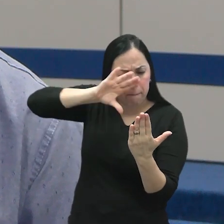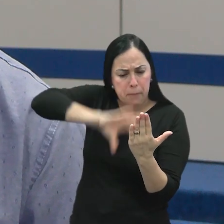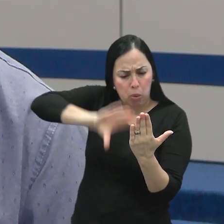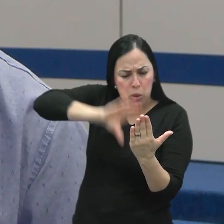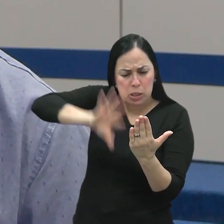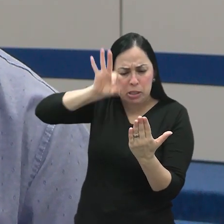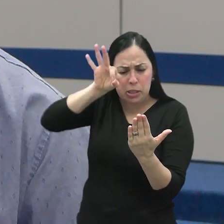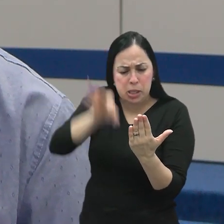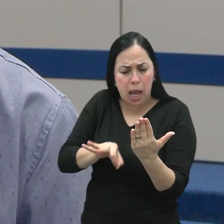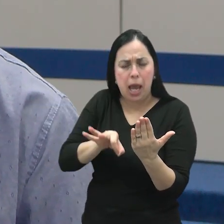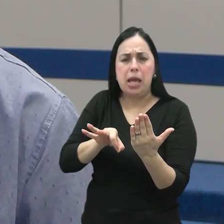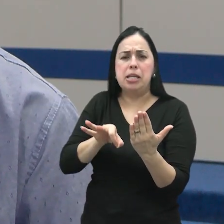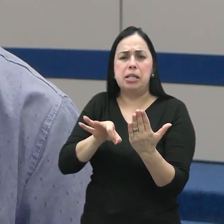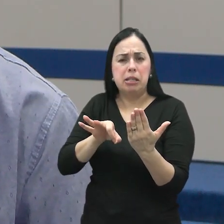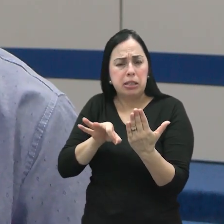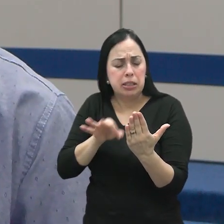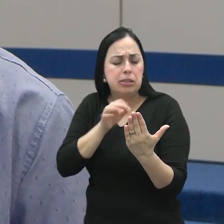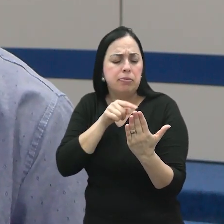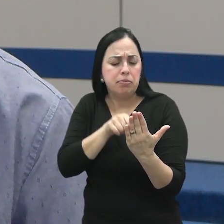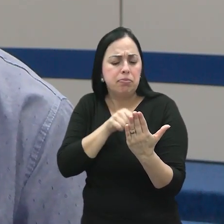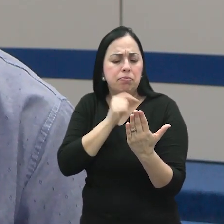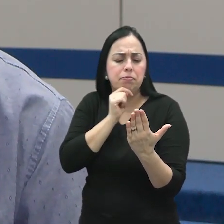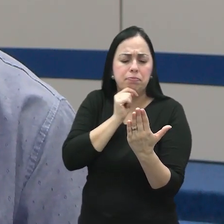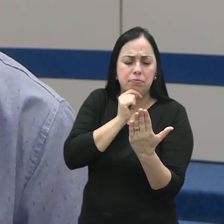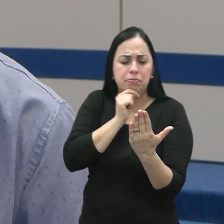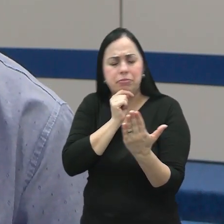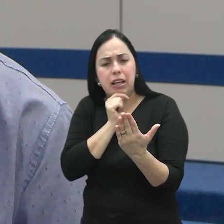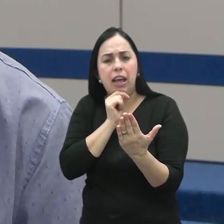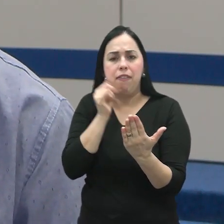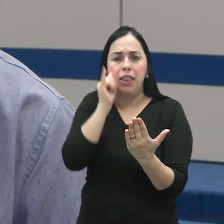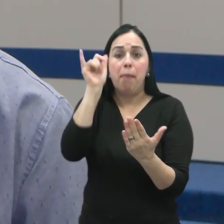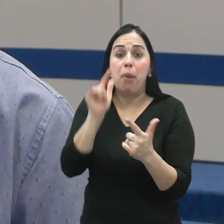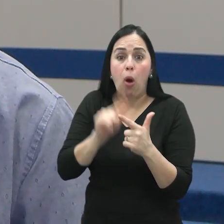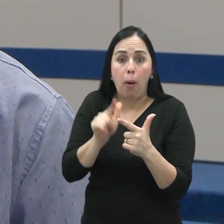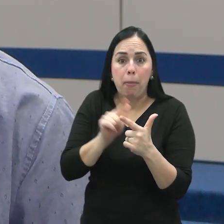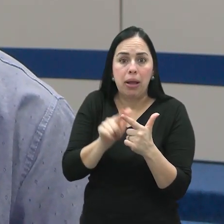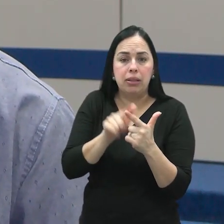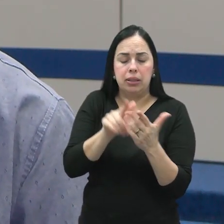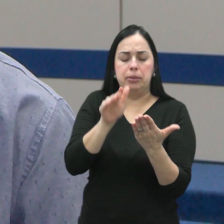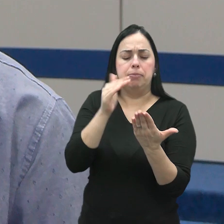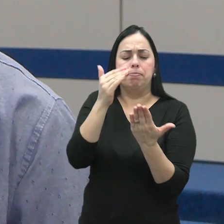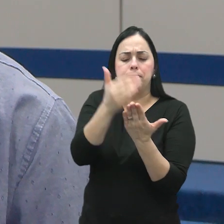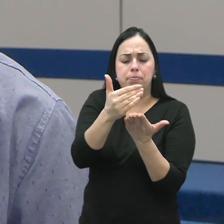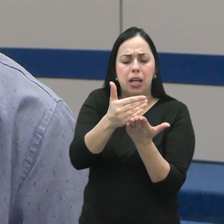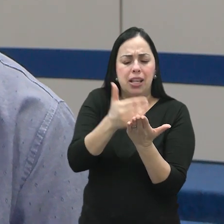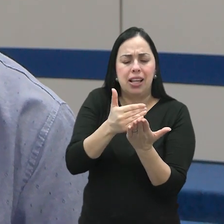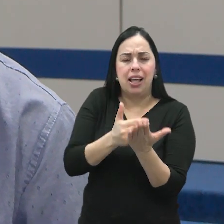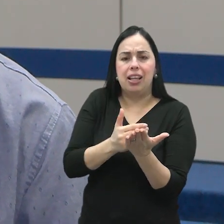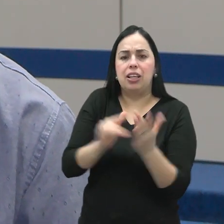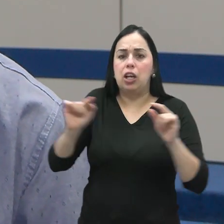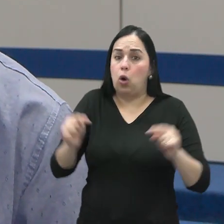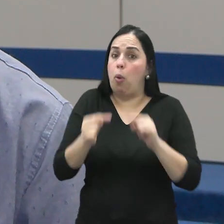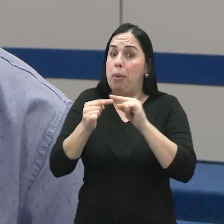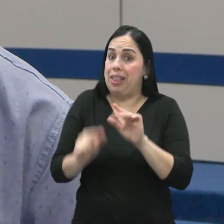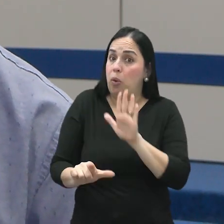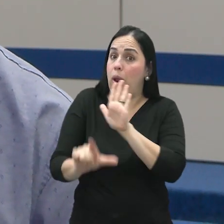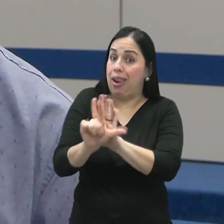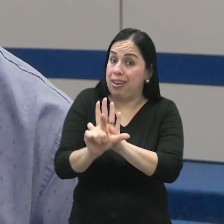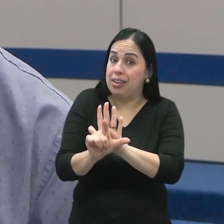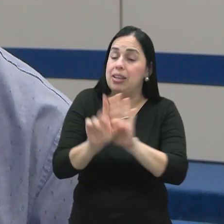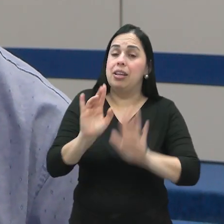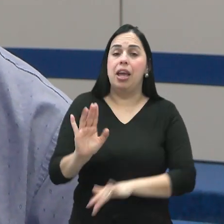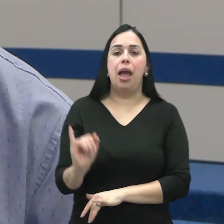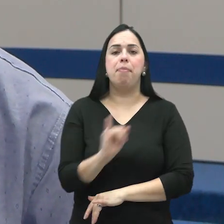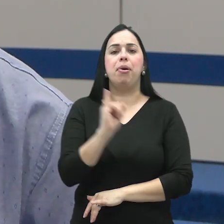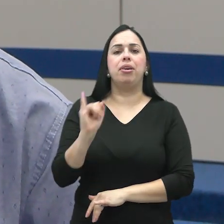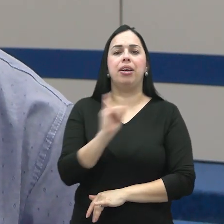esteja claro, sem erros de português, contradições e com todas as normas de escrita das leis.